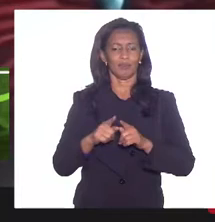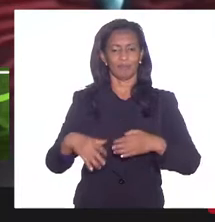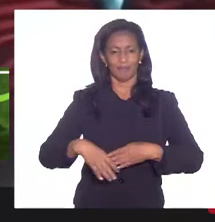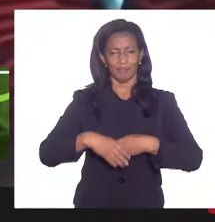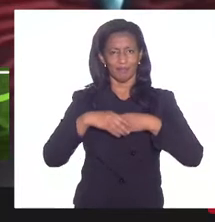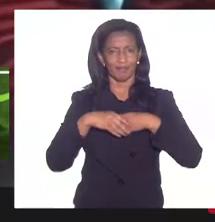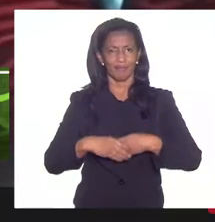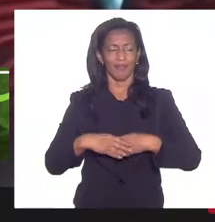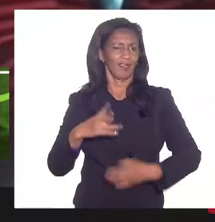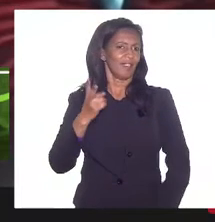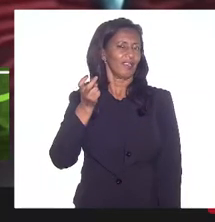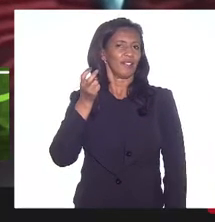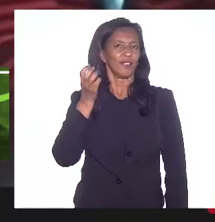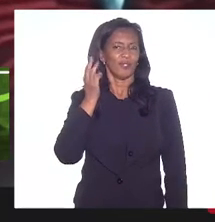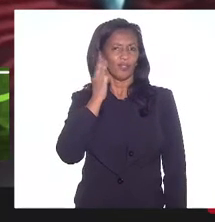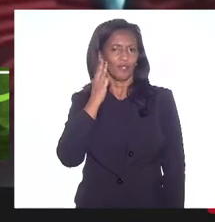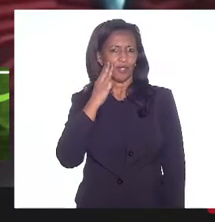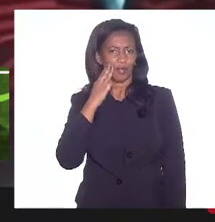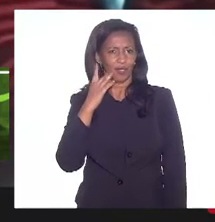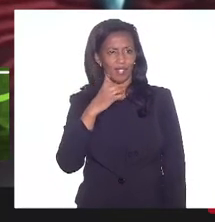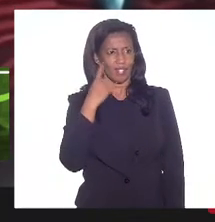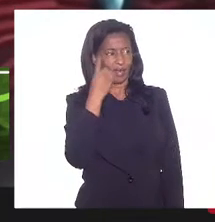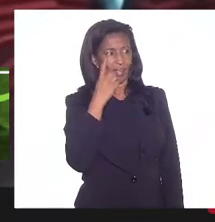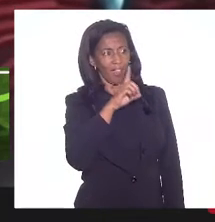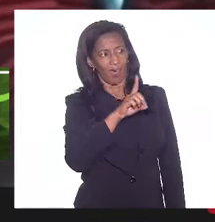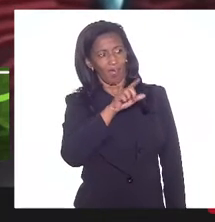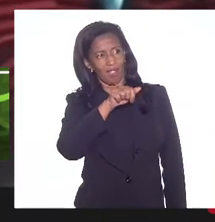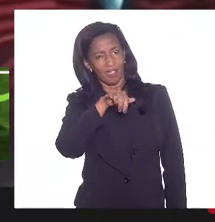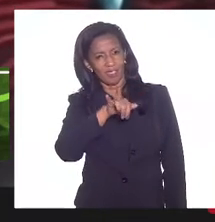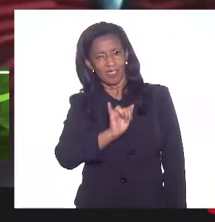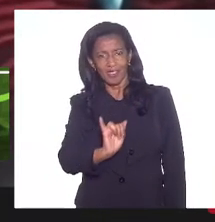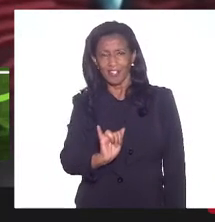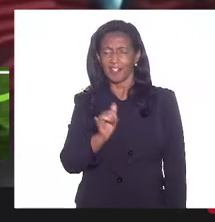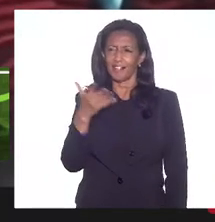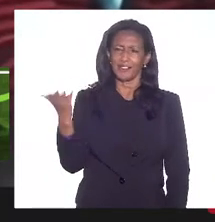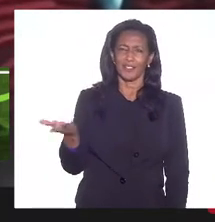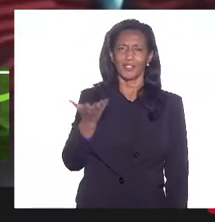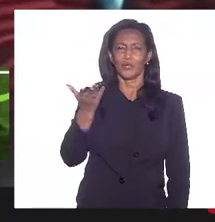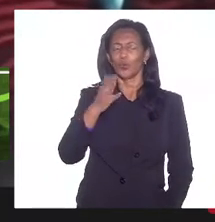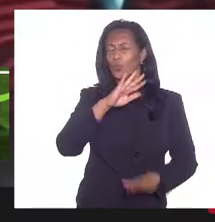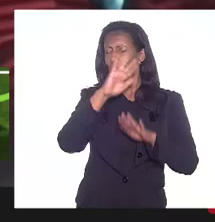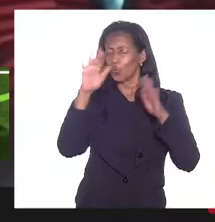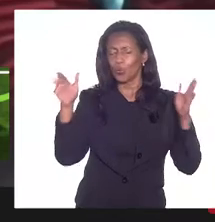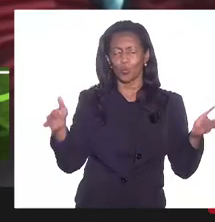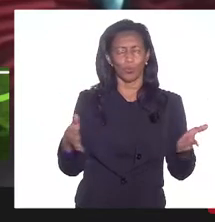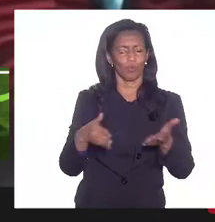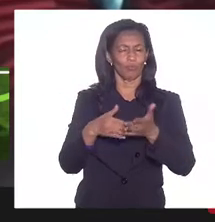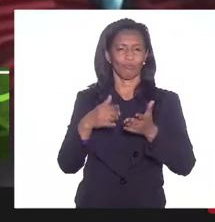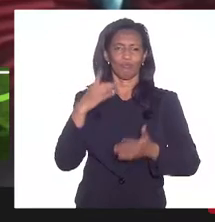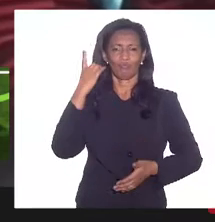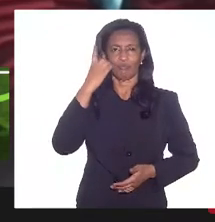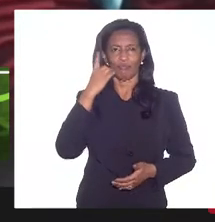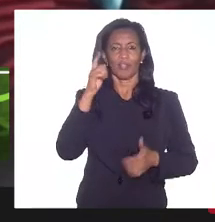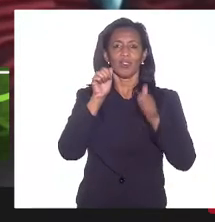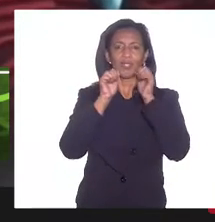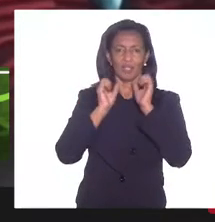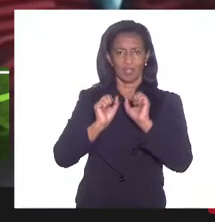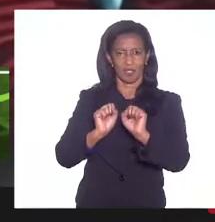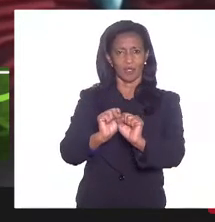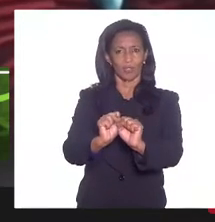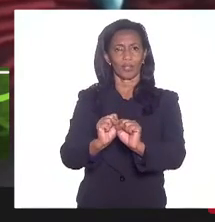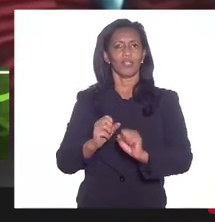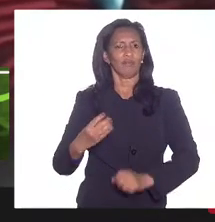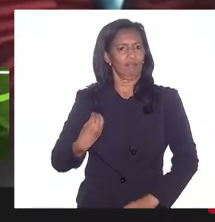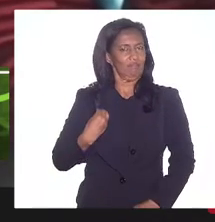deputado Valdeck, quero cumprimentar o deputado Danio Monteiro, na pessoa deles, todos os outros parlamentares e as assessorias que estão